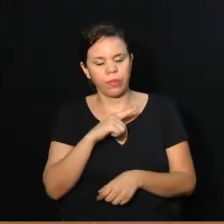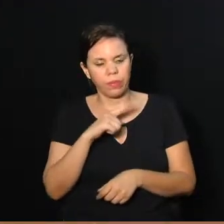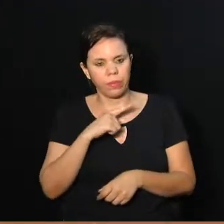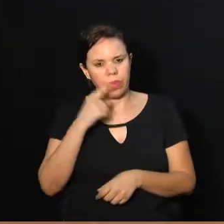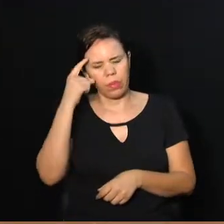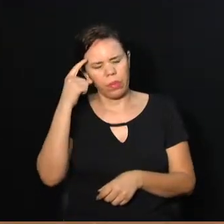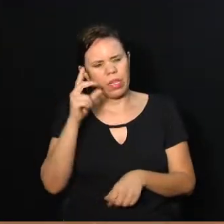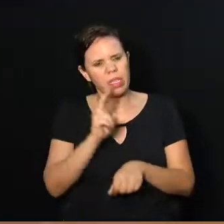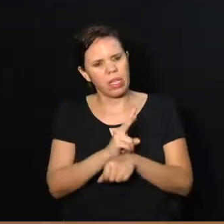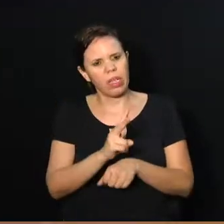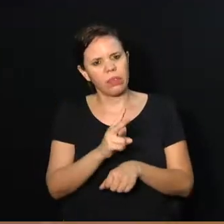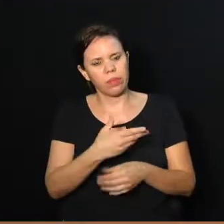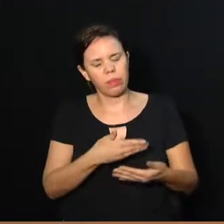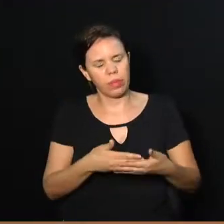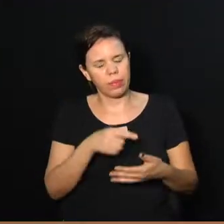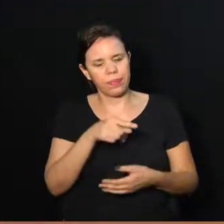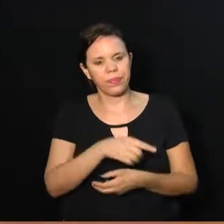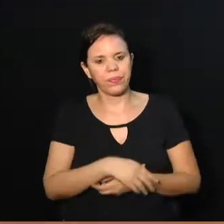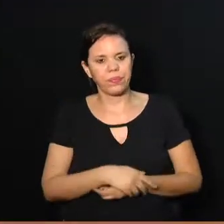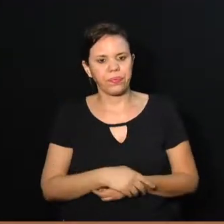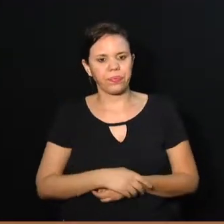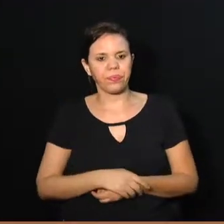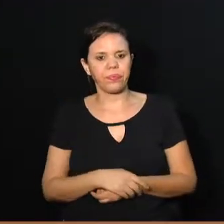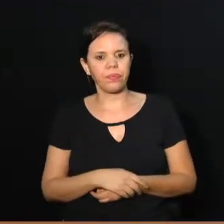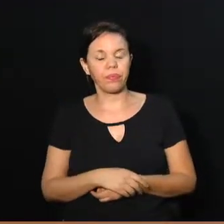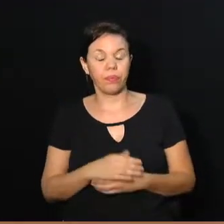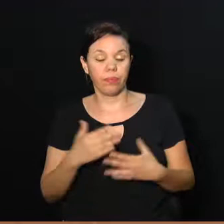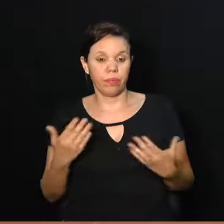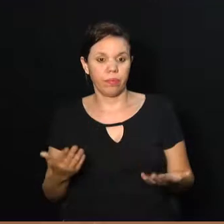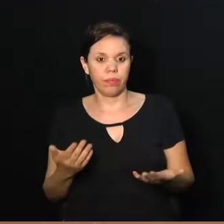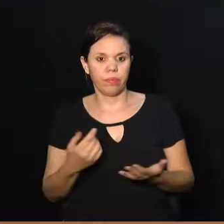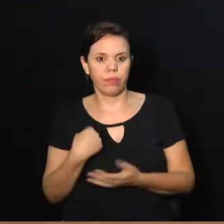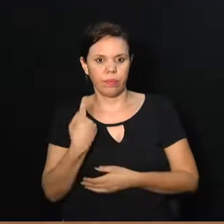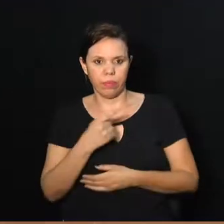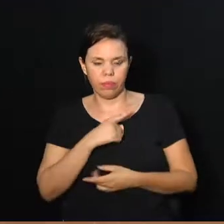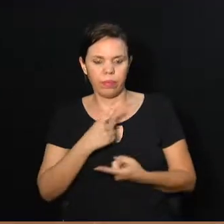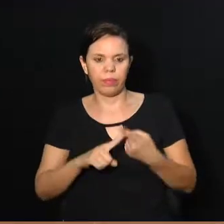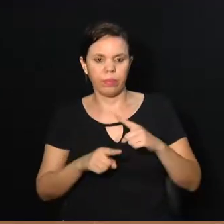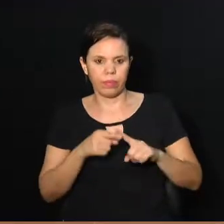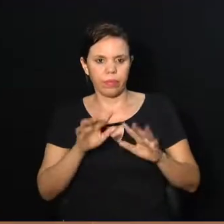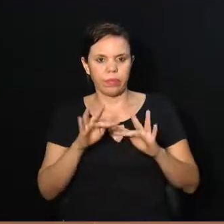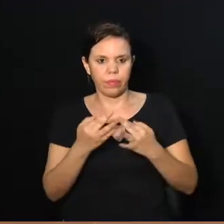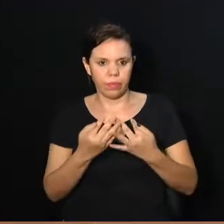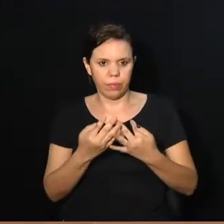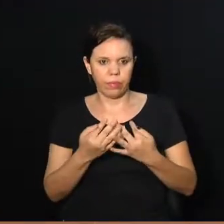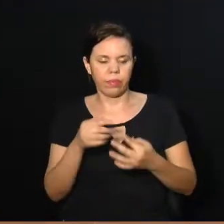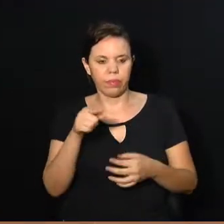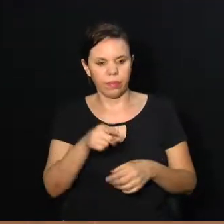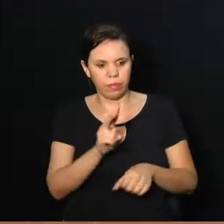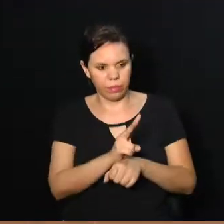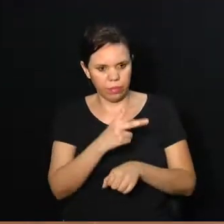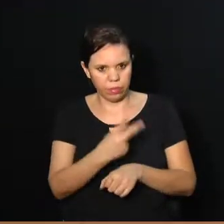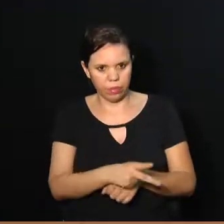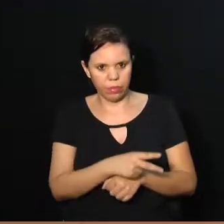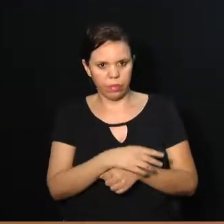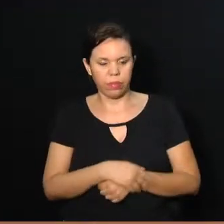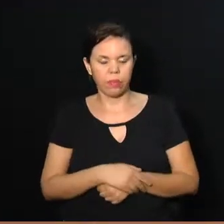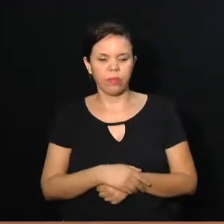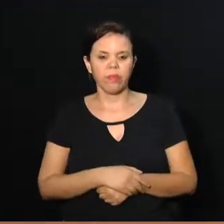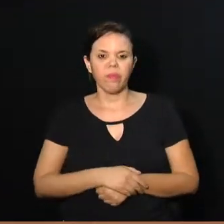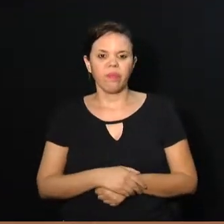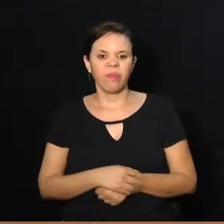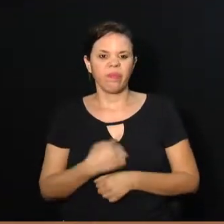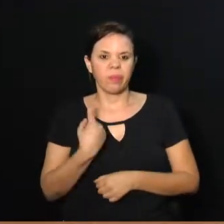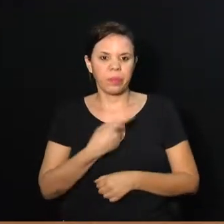na proteção desse bebê, né? Então, a gente está em acordo com a família, que esse bebê está protegido, né? A